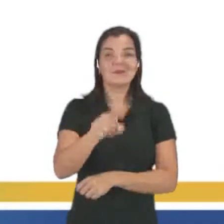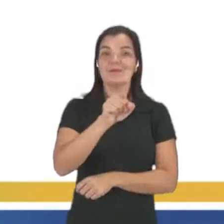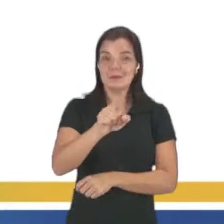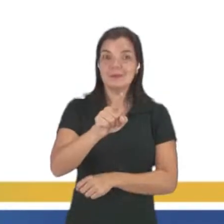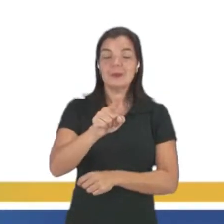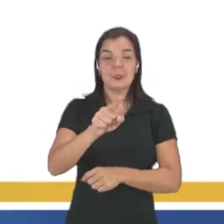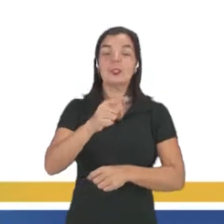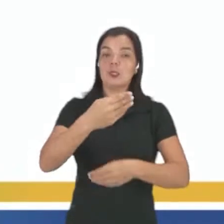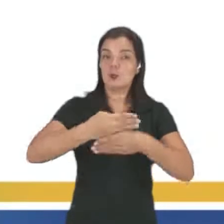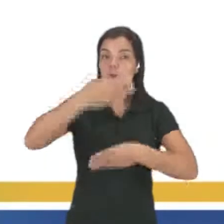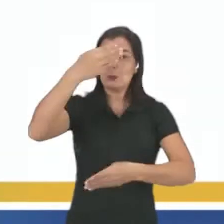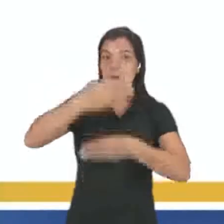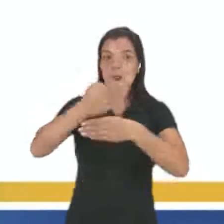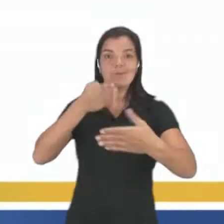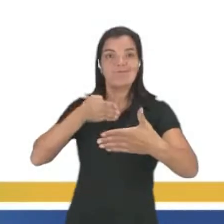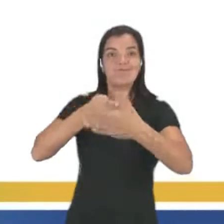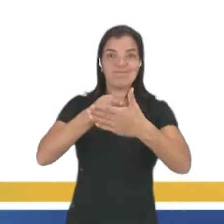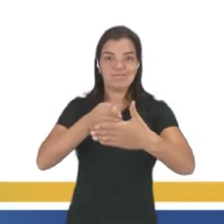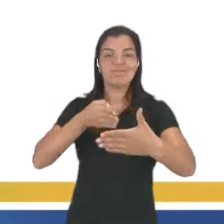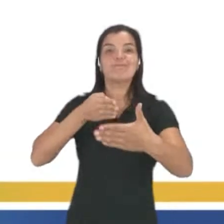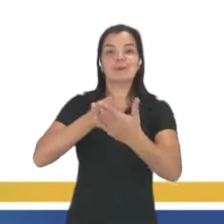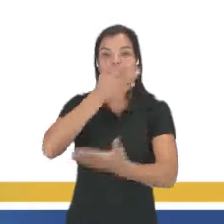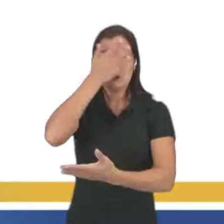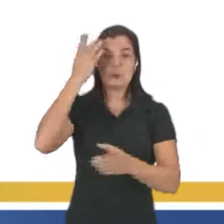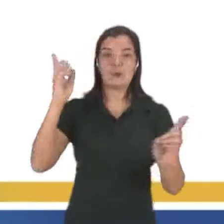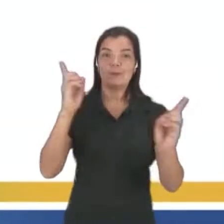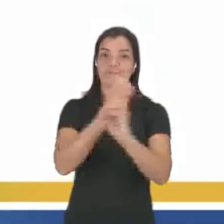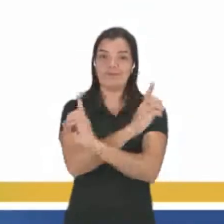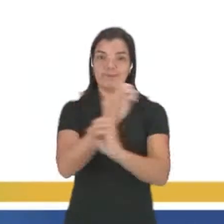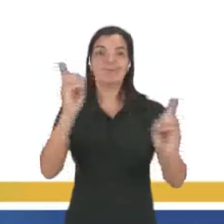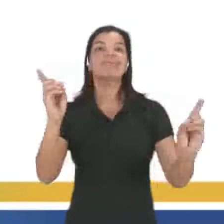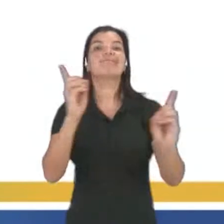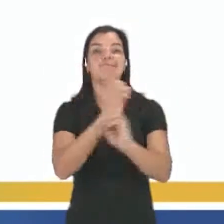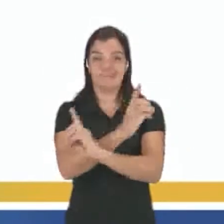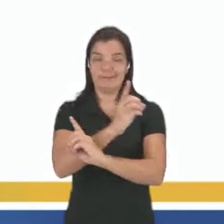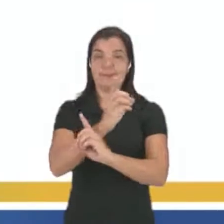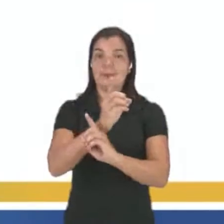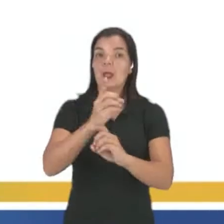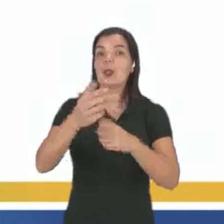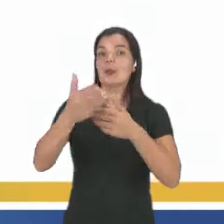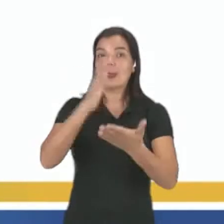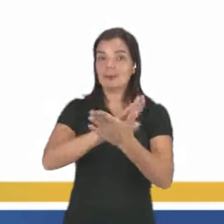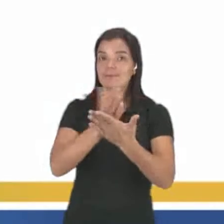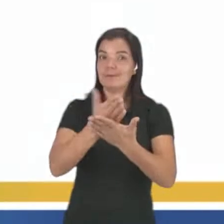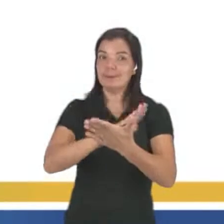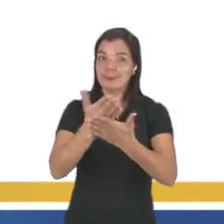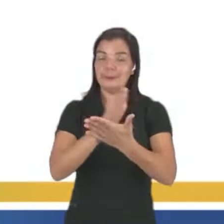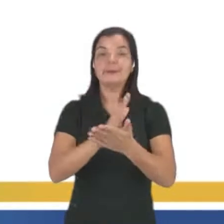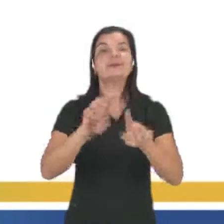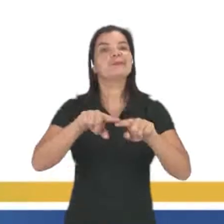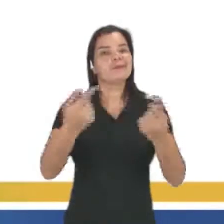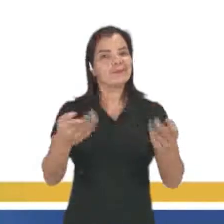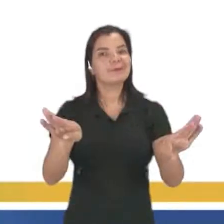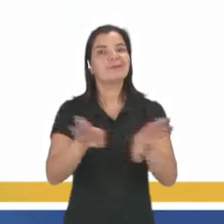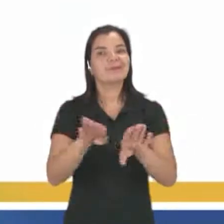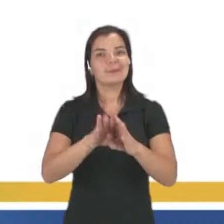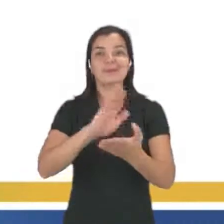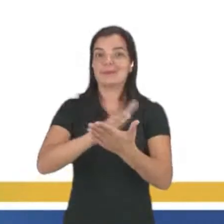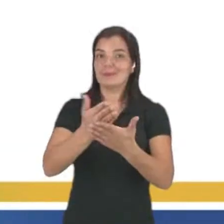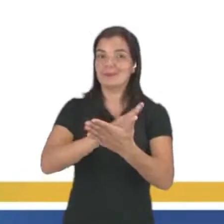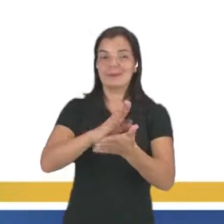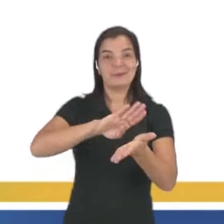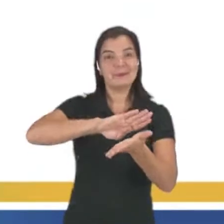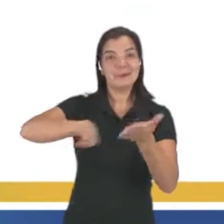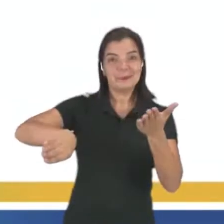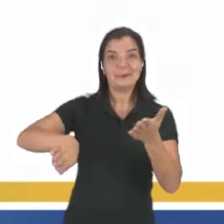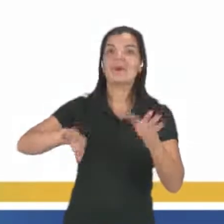esses muros que impedem essas pessoas de circularem de um lado para outro da fronteira. Aliás, as fronteiras deixam de existir,